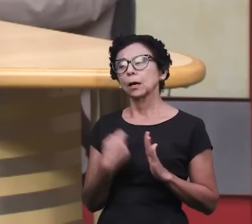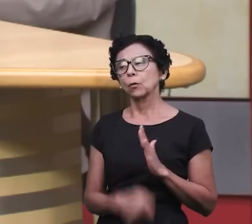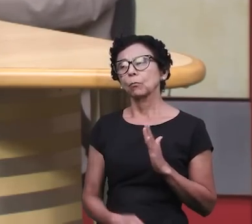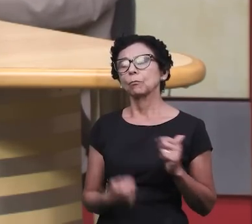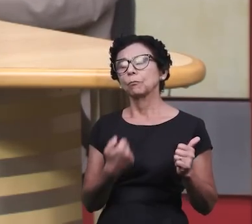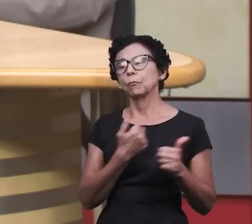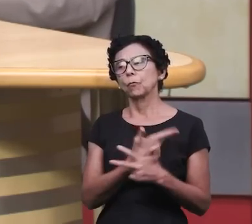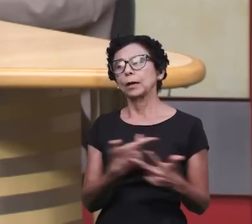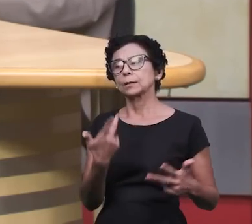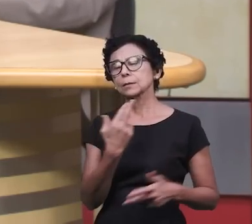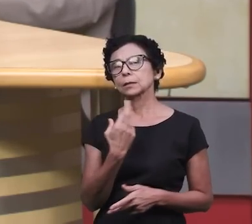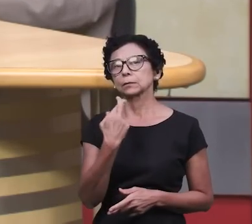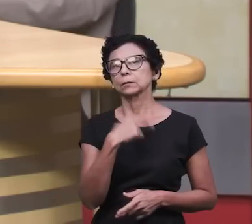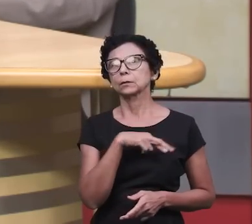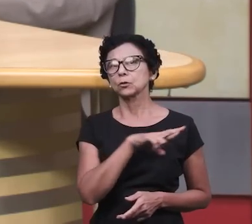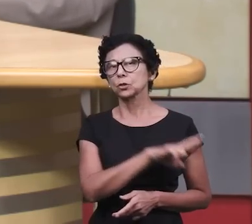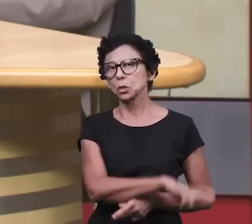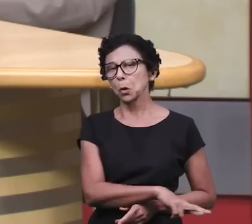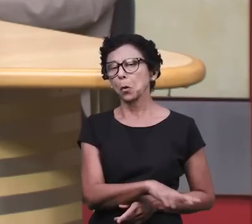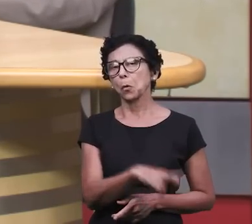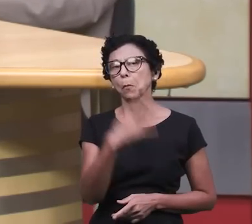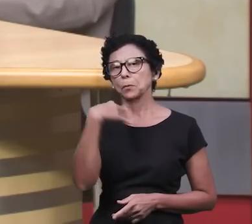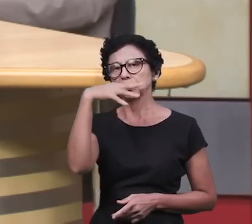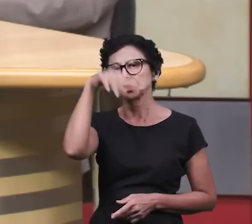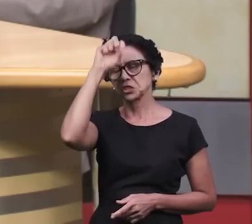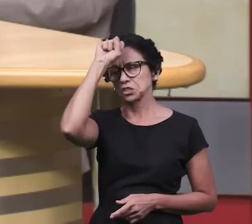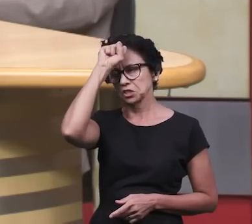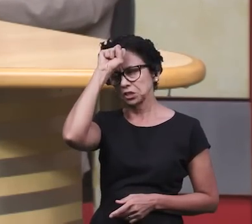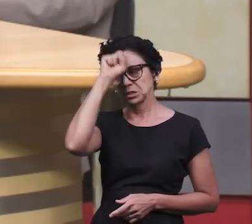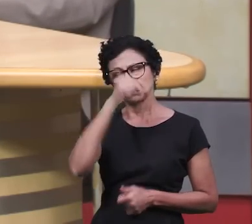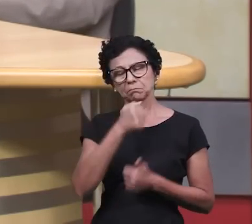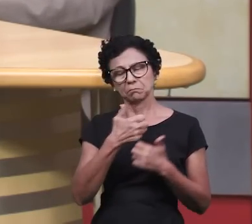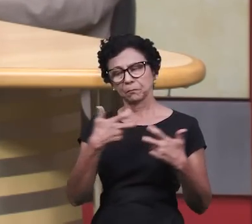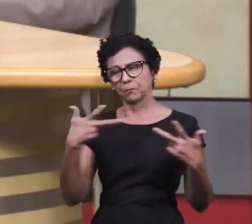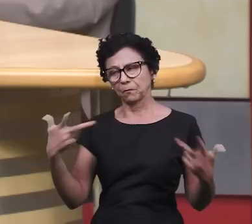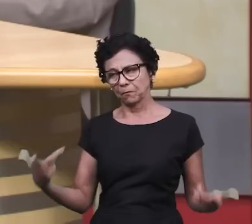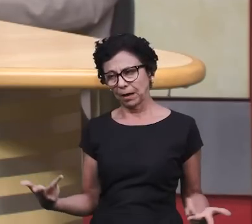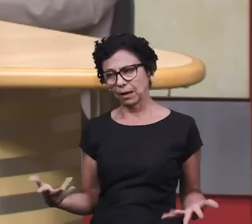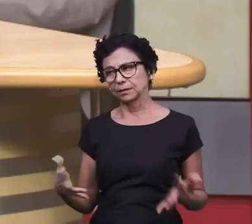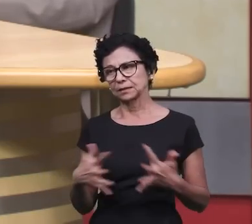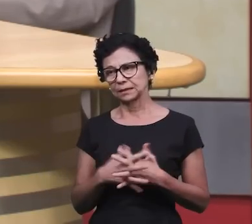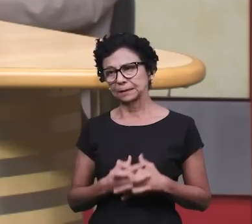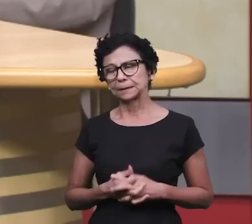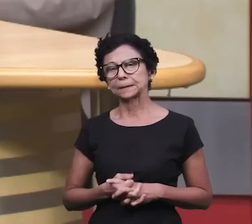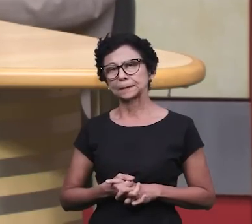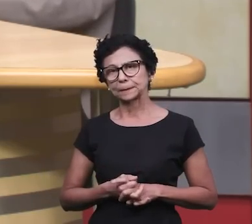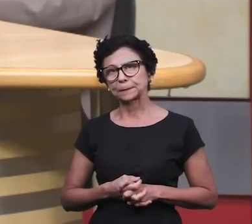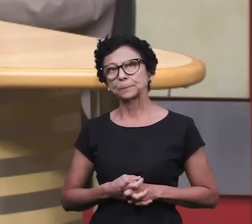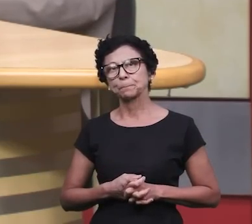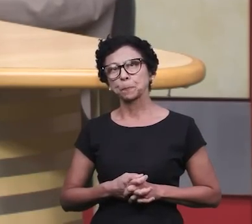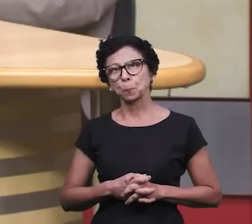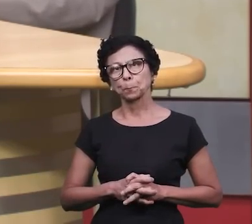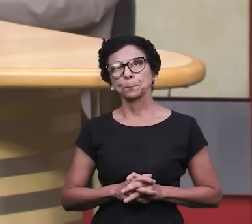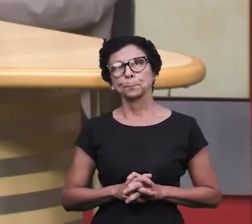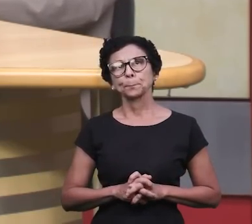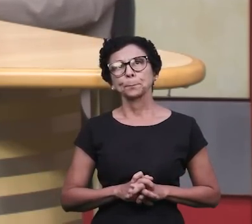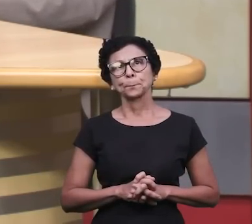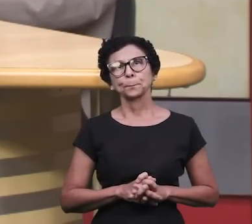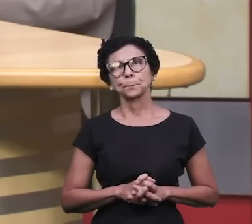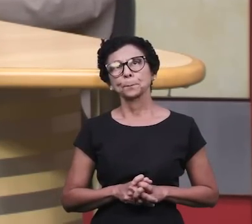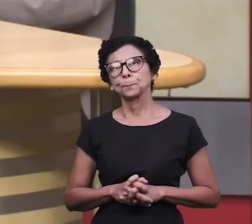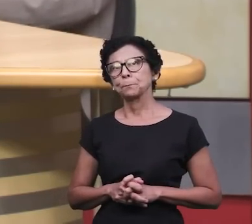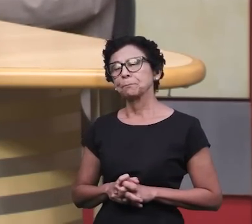com religiões, misticismo, com superstição, com essas... Chama-se religiões afros.